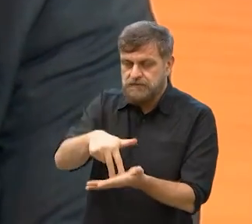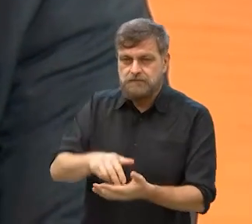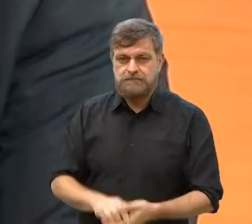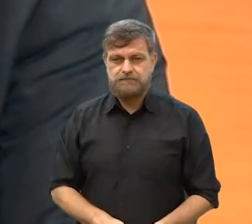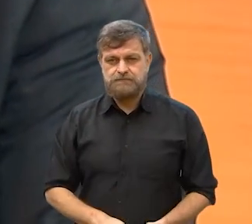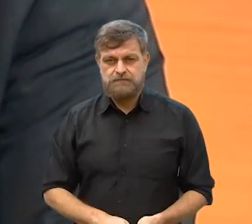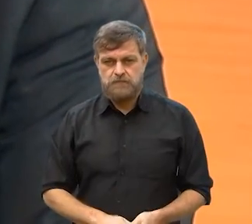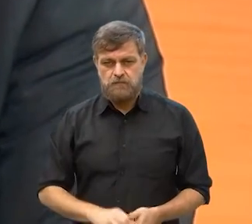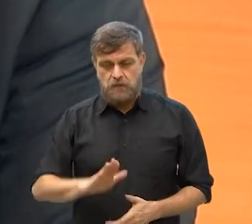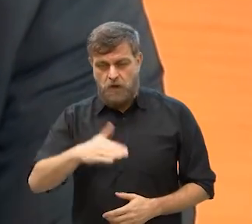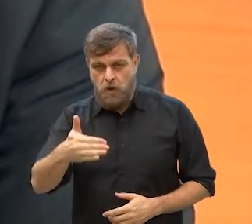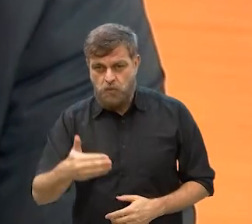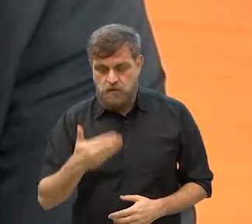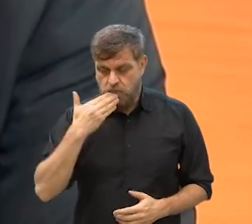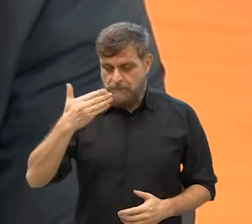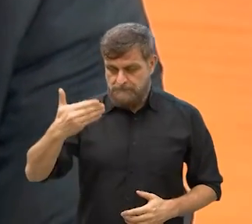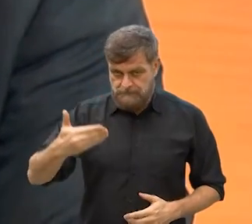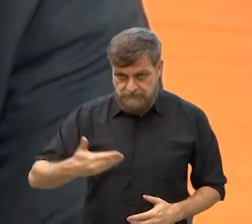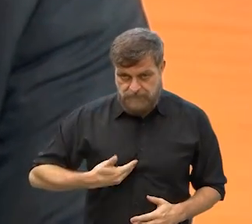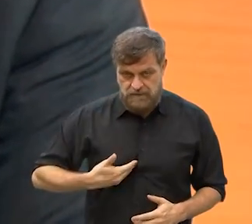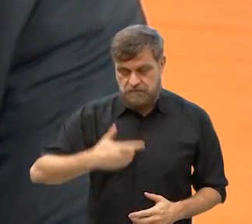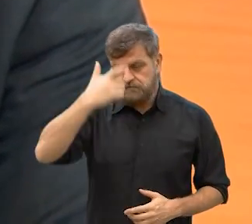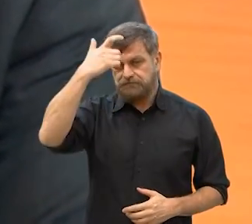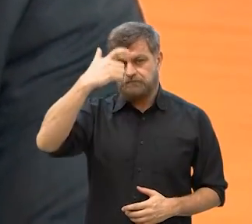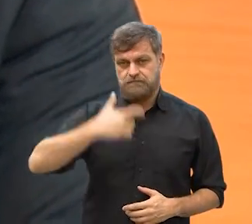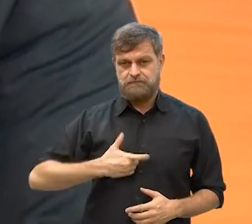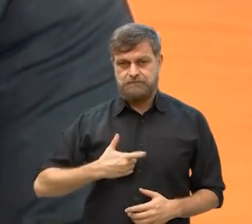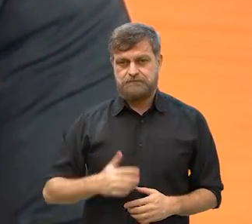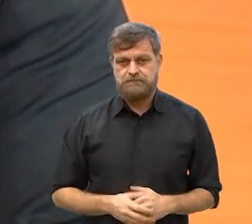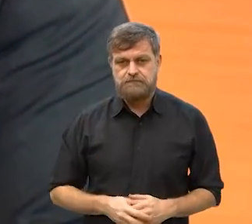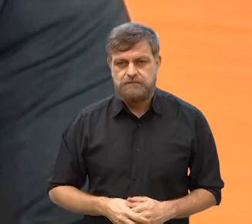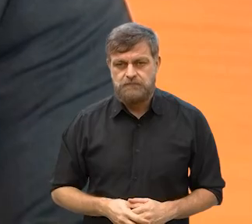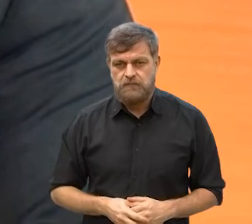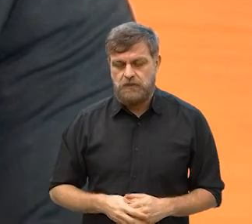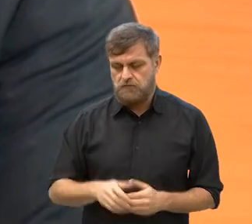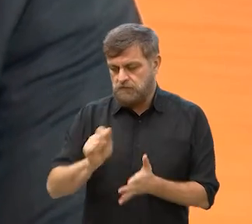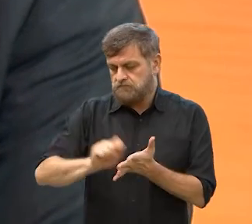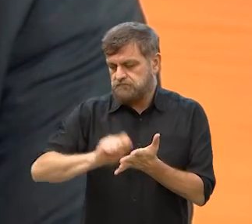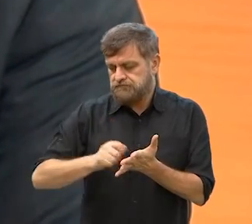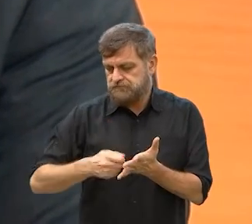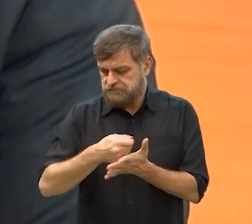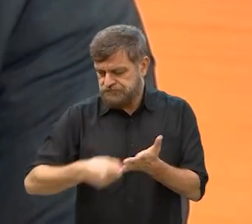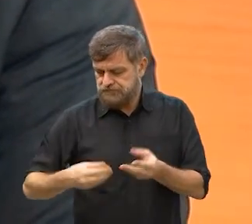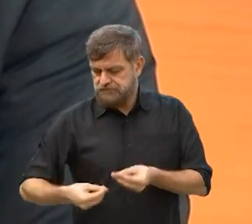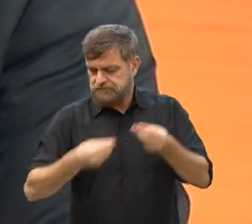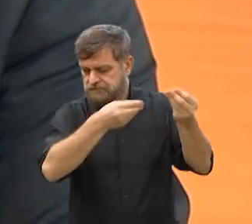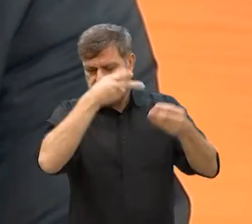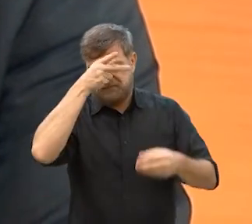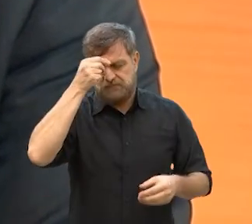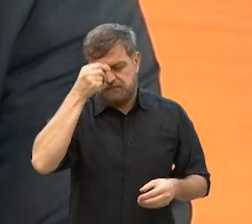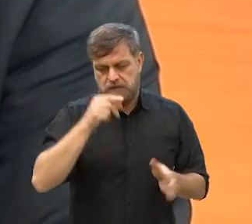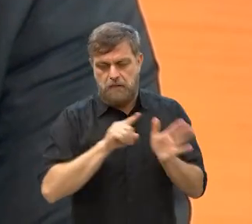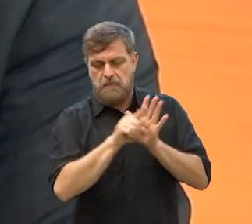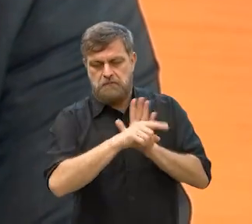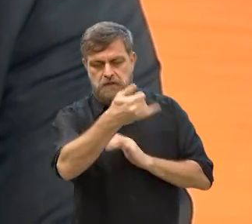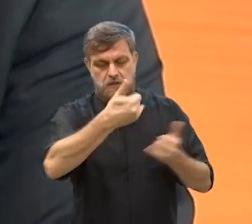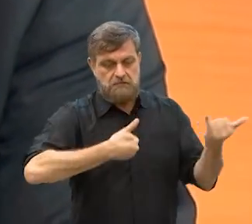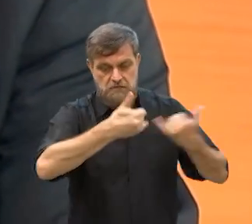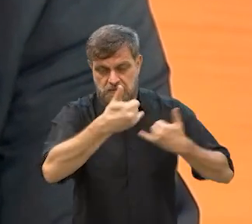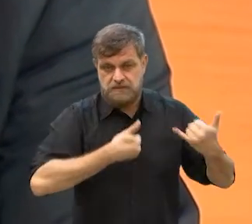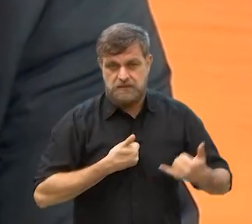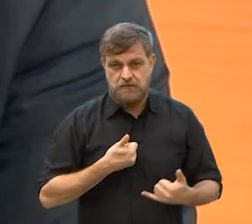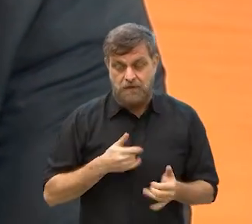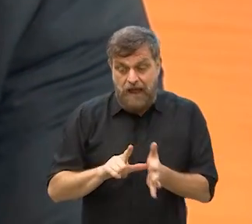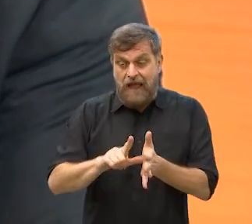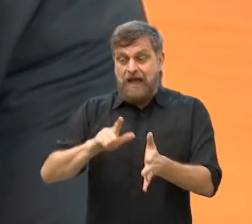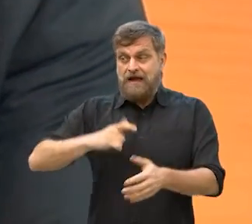a demanda chega para nós, eu evito fazer uma indicação ou um requerimento de informações sem